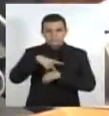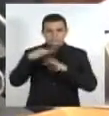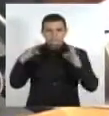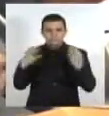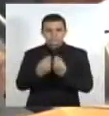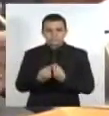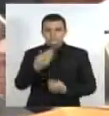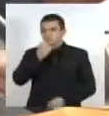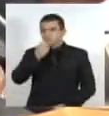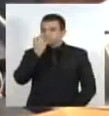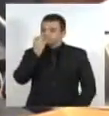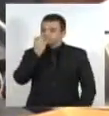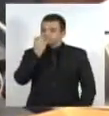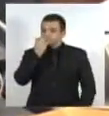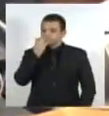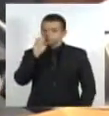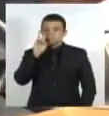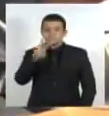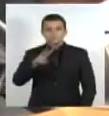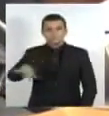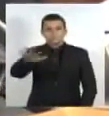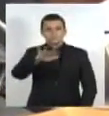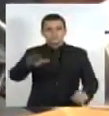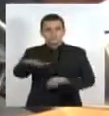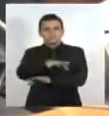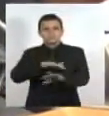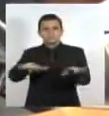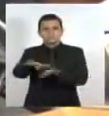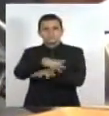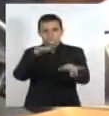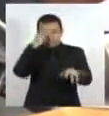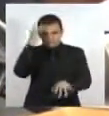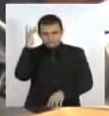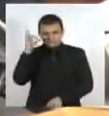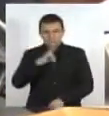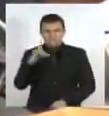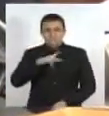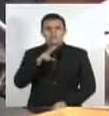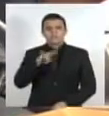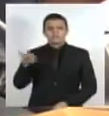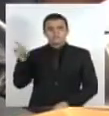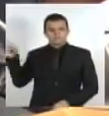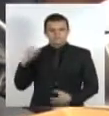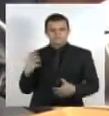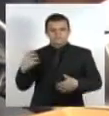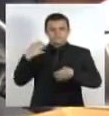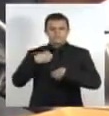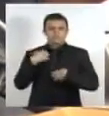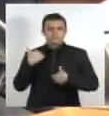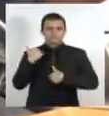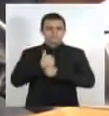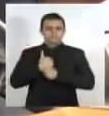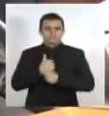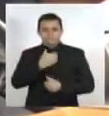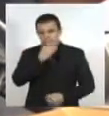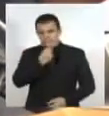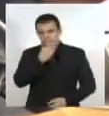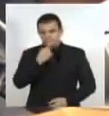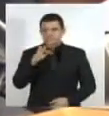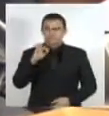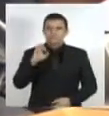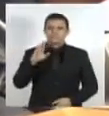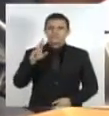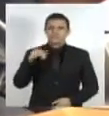todo aquele povo que estava ali para a posse do